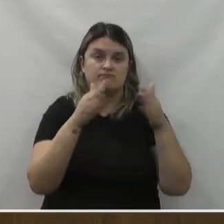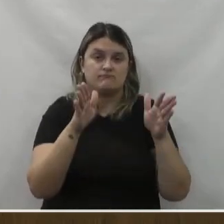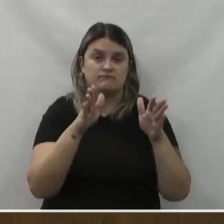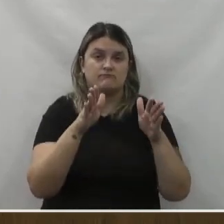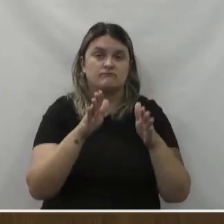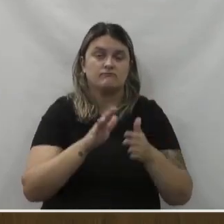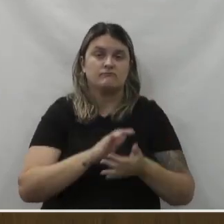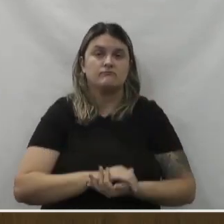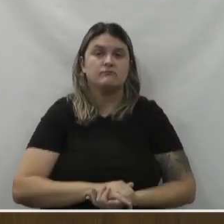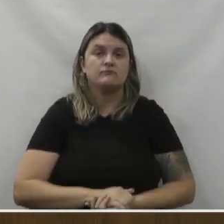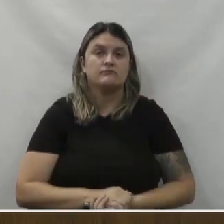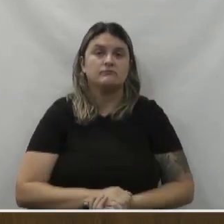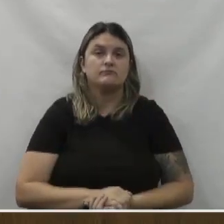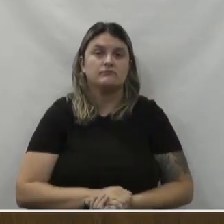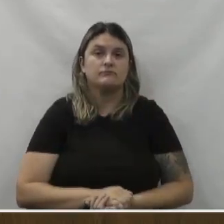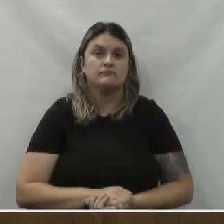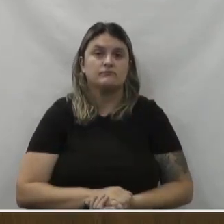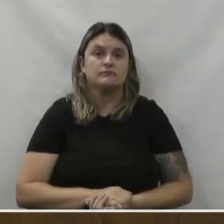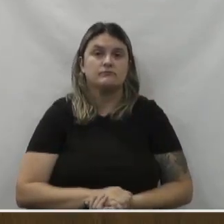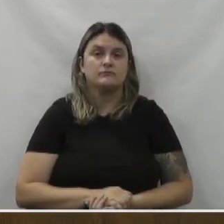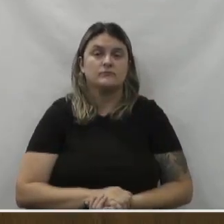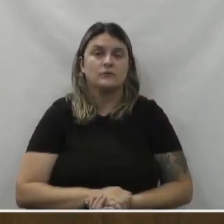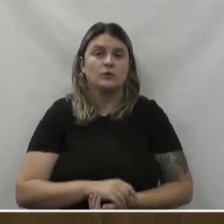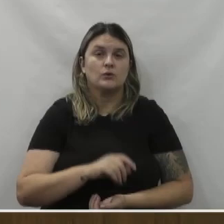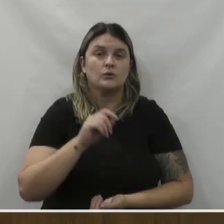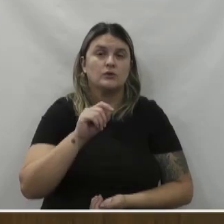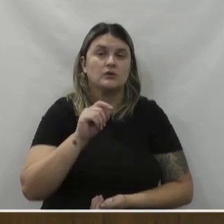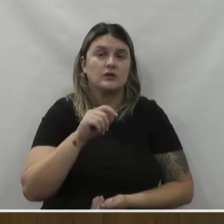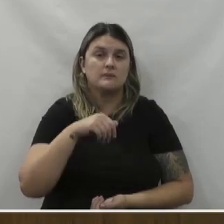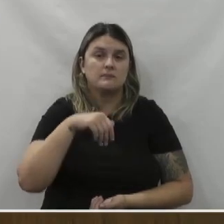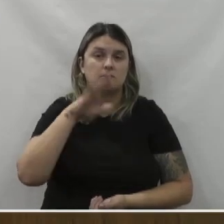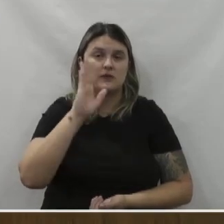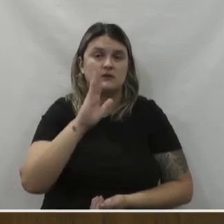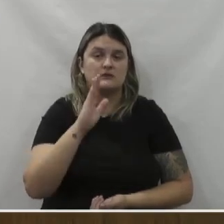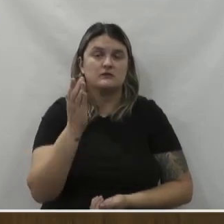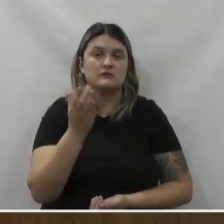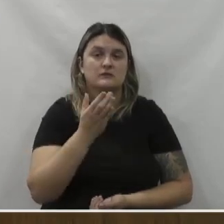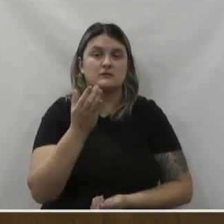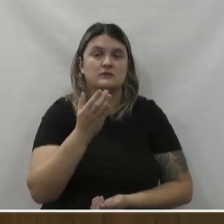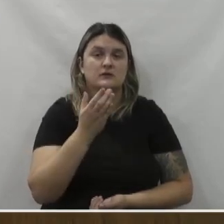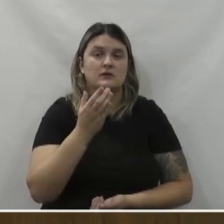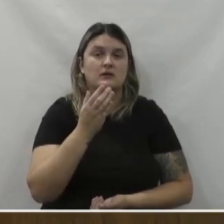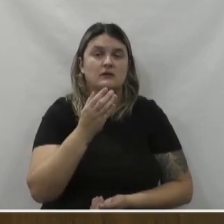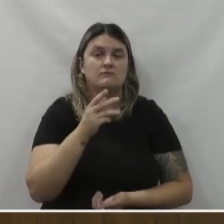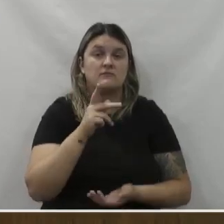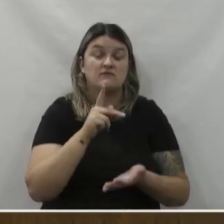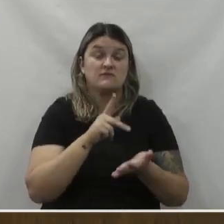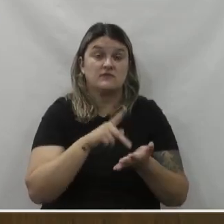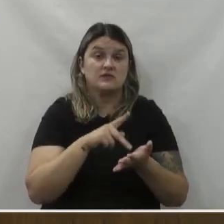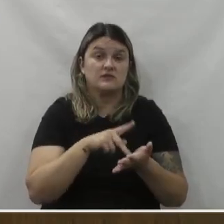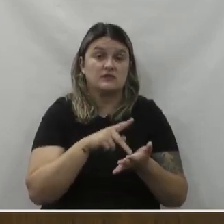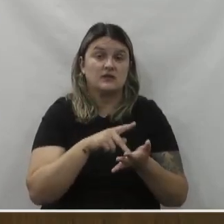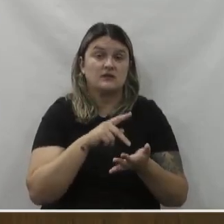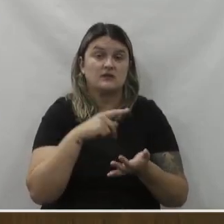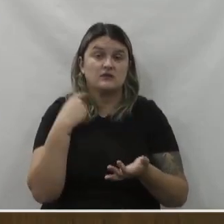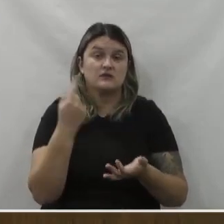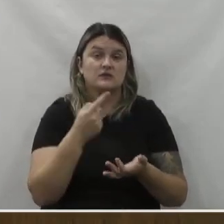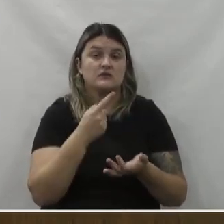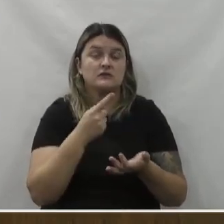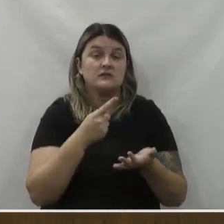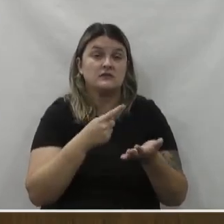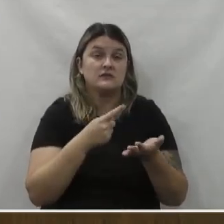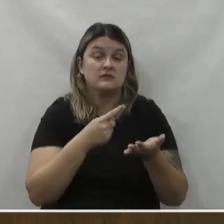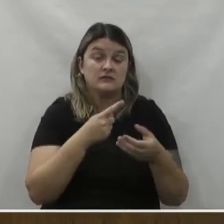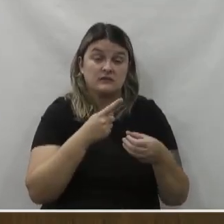para tirar suas dúvidas, e o que a gente mais quer, né, que tudo isso se resolva, e que realmente a nossa cidade possa